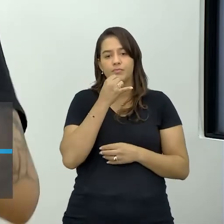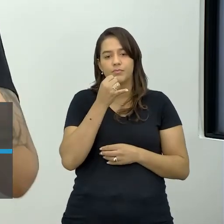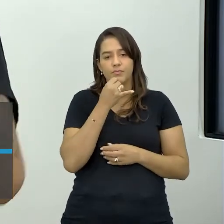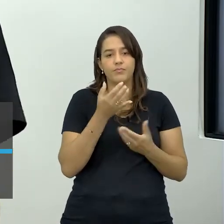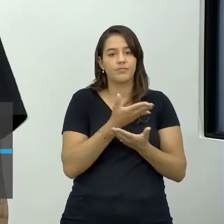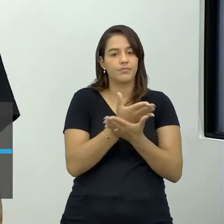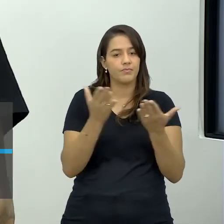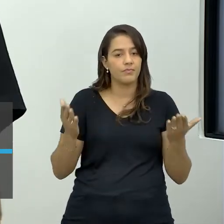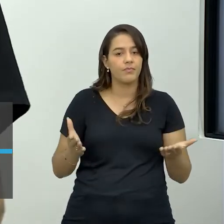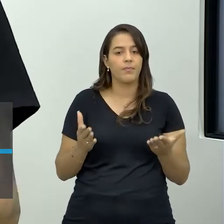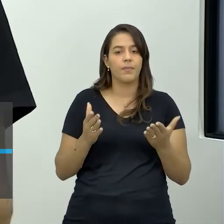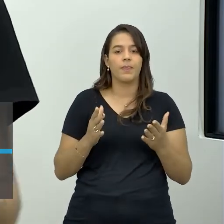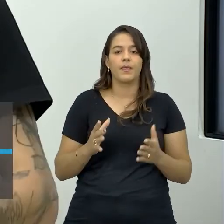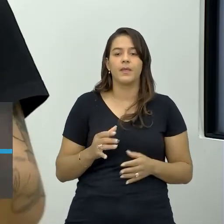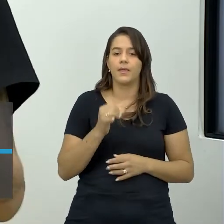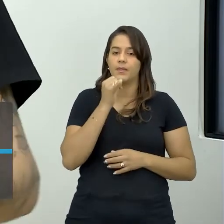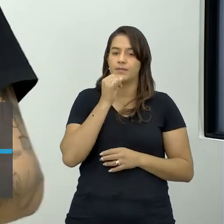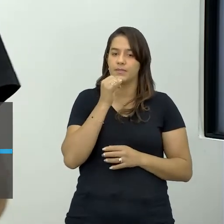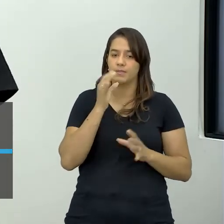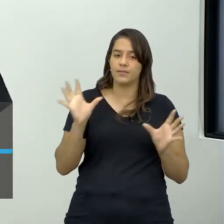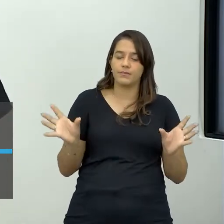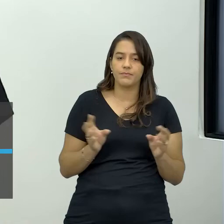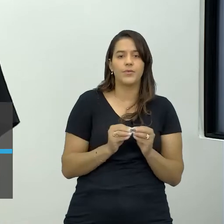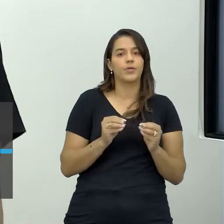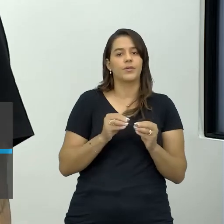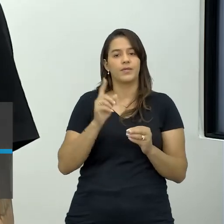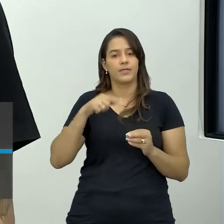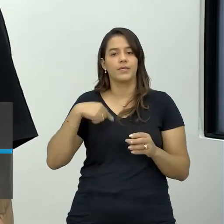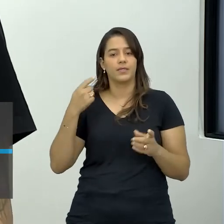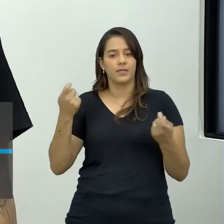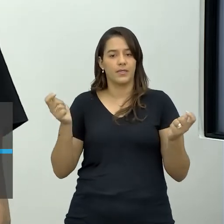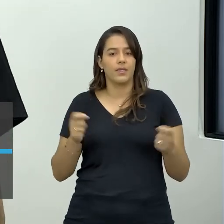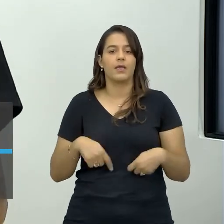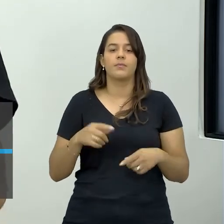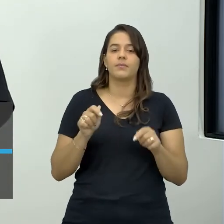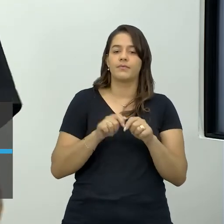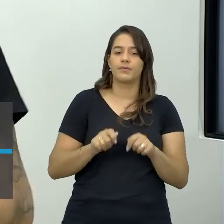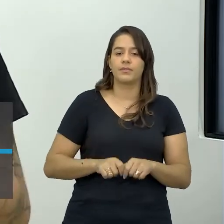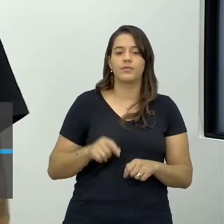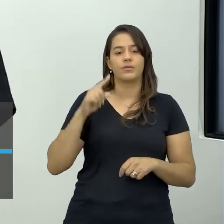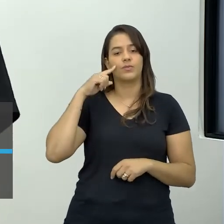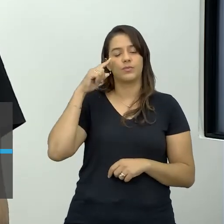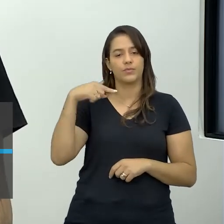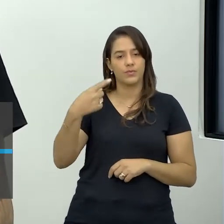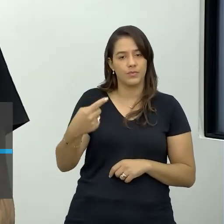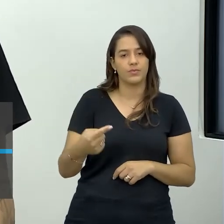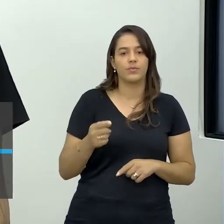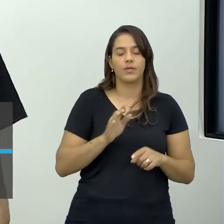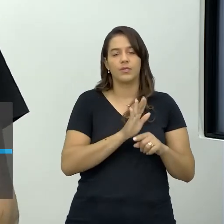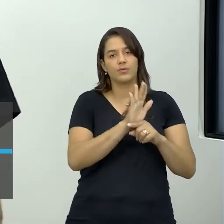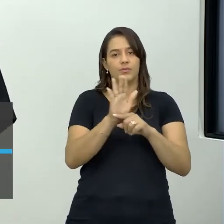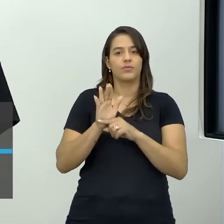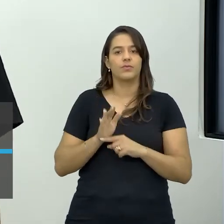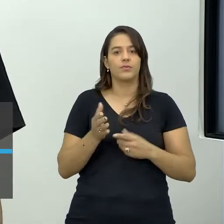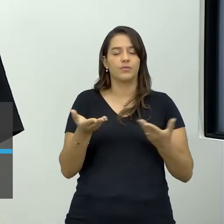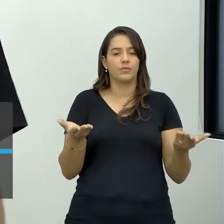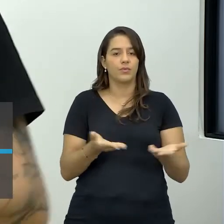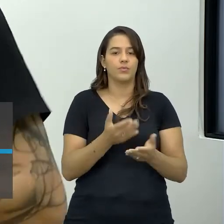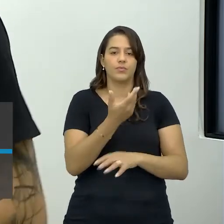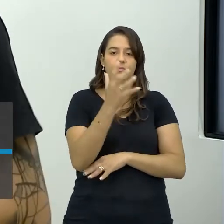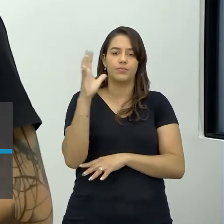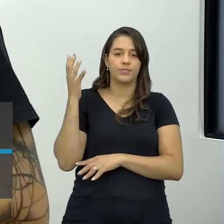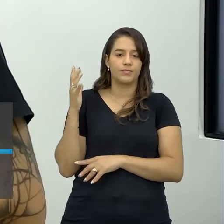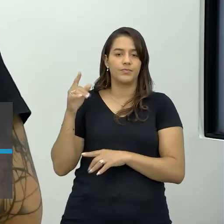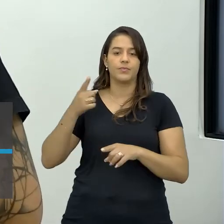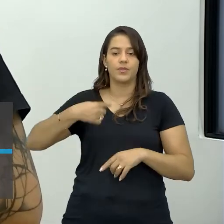amor de Deus, é muito pouco exemplo perto do tanto que a gente pode fazer no nosso dia a dia, tanto que a gente pode estar auxiliando o meio ambiente e